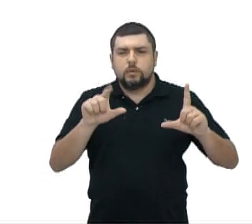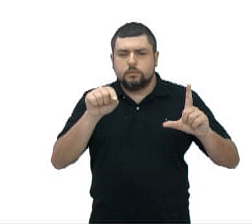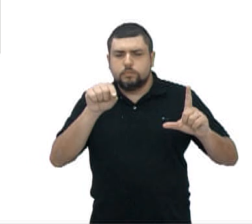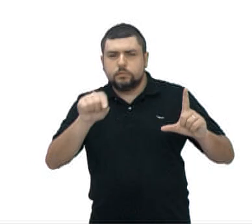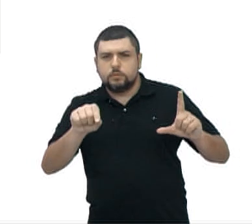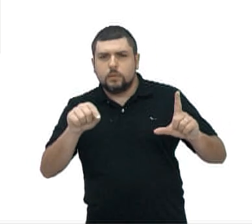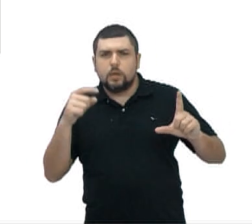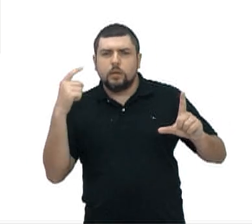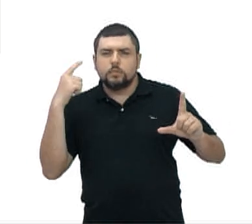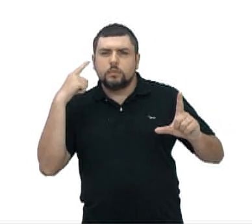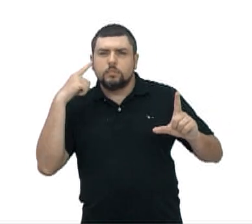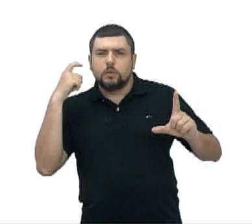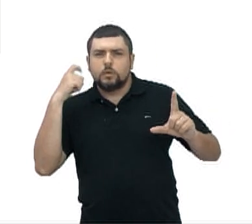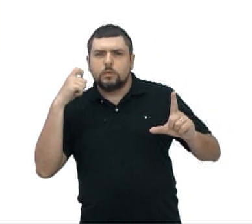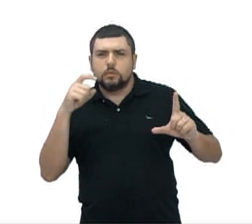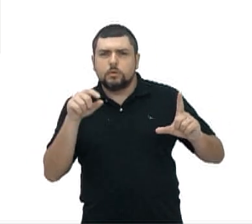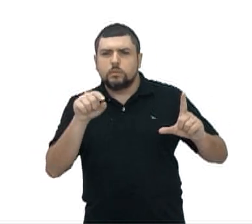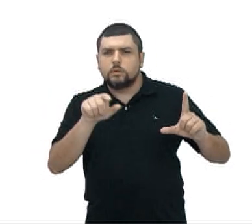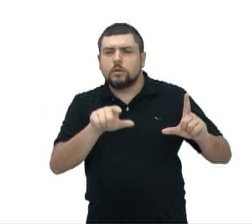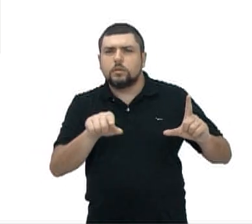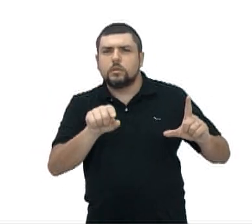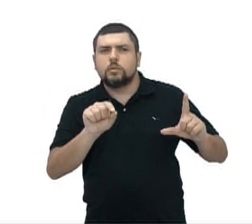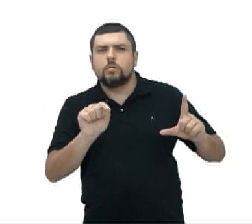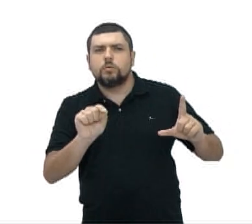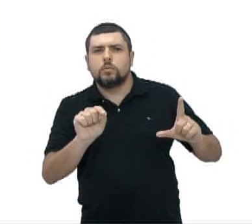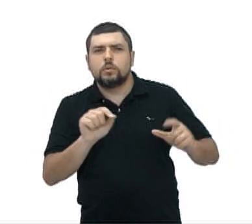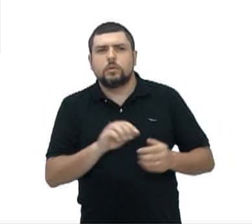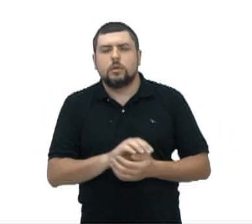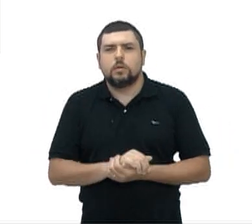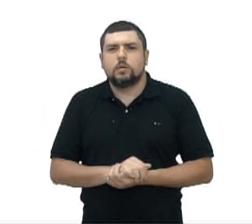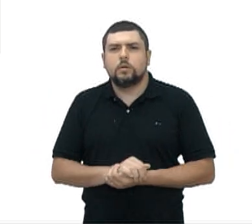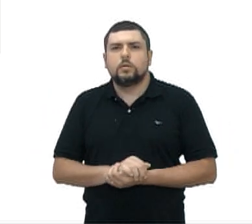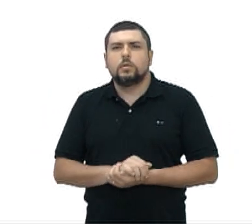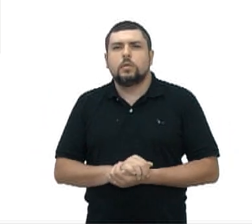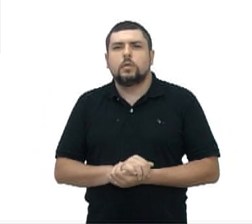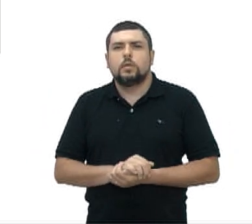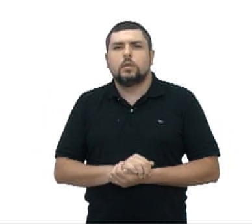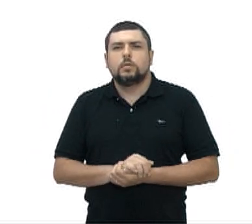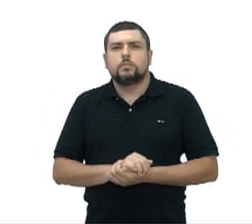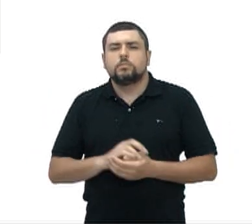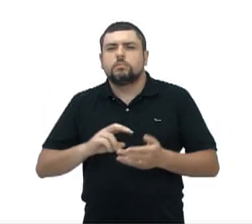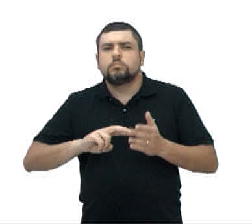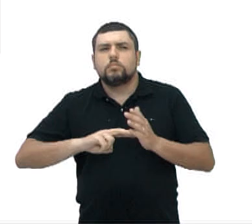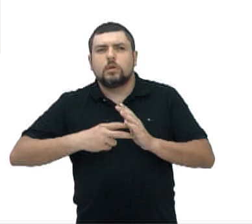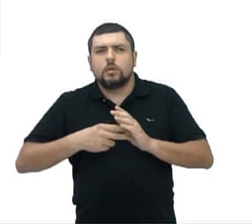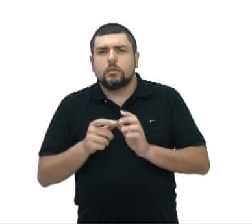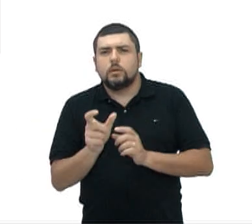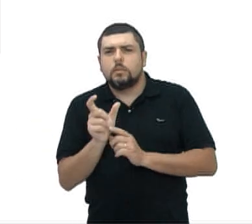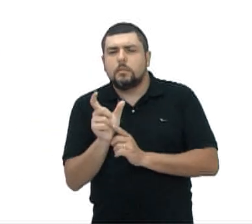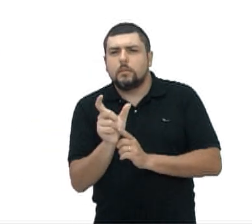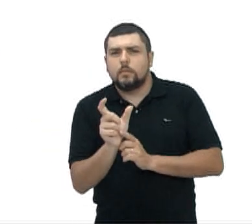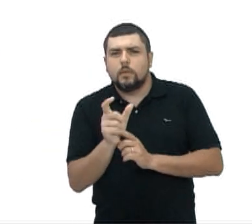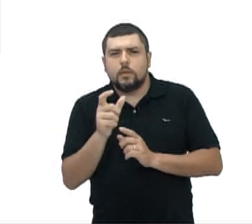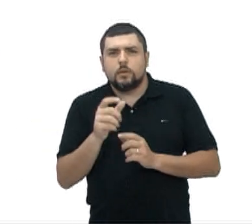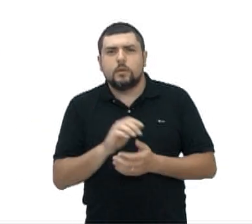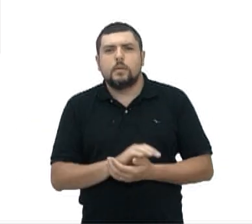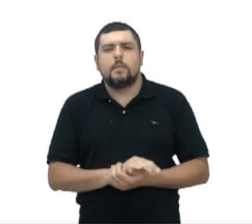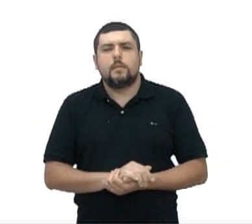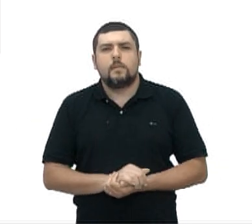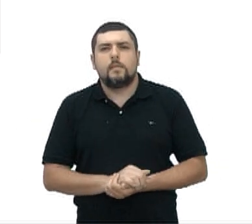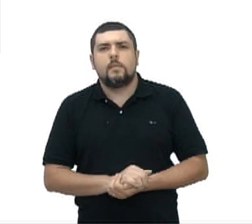sugere? Eu coloquei aqui para vocês um word bank, algumas palavras que podem ajudar vocês na resposta.